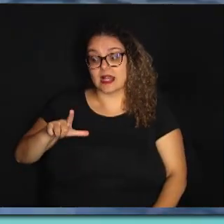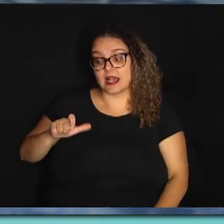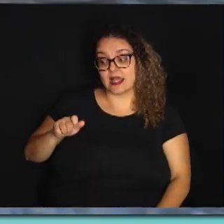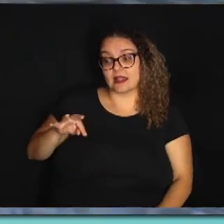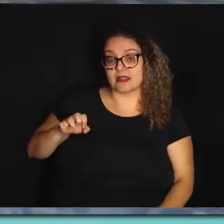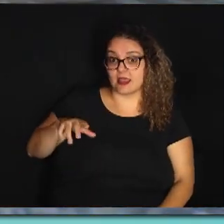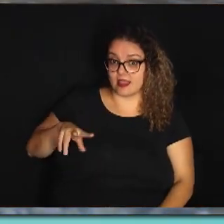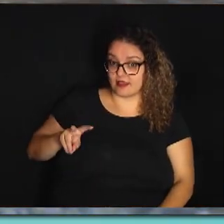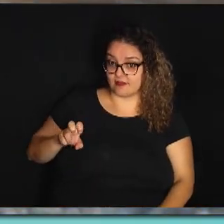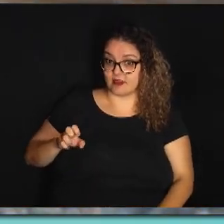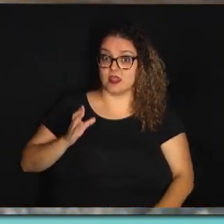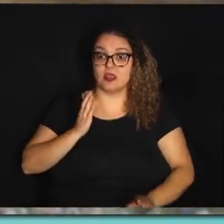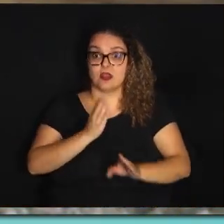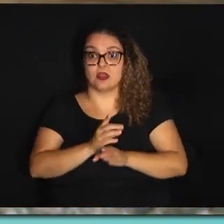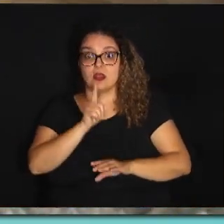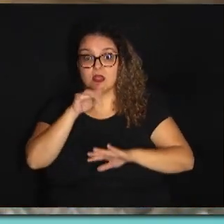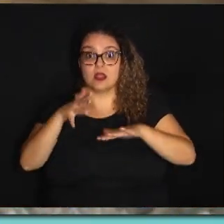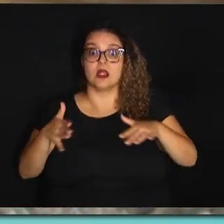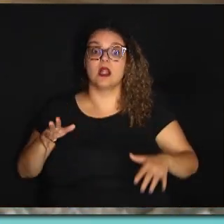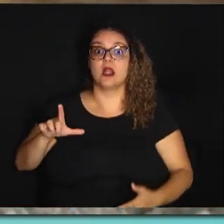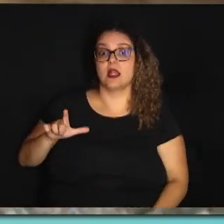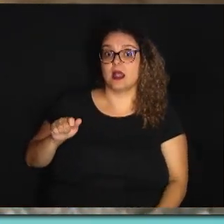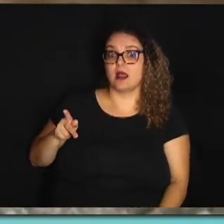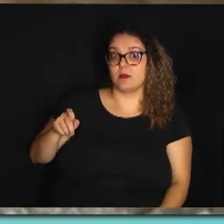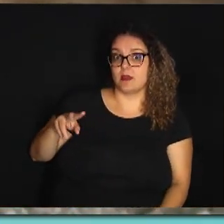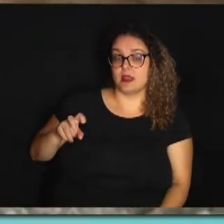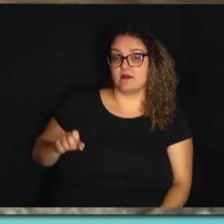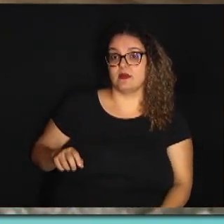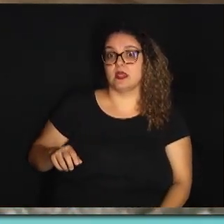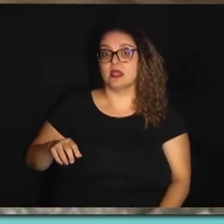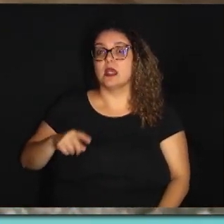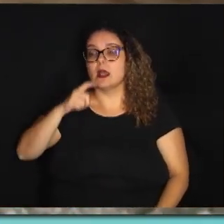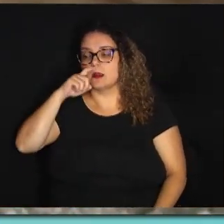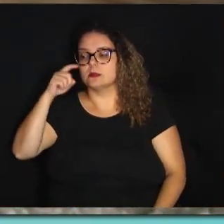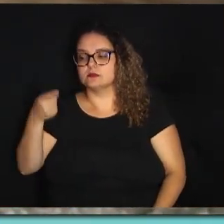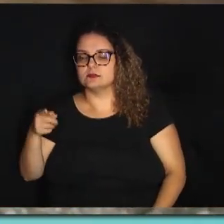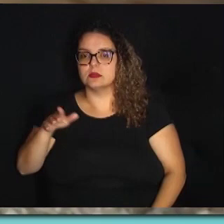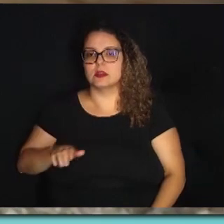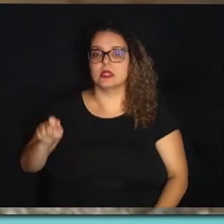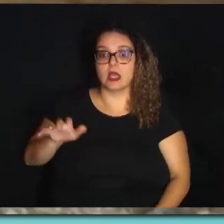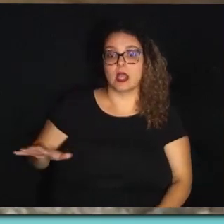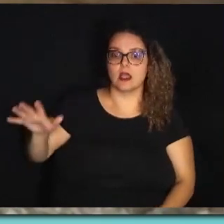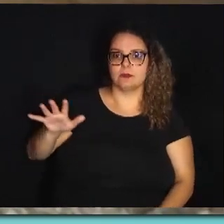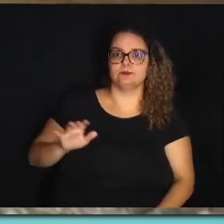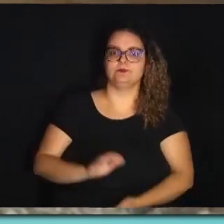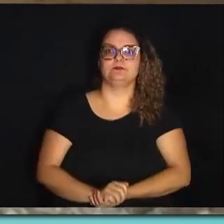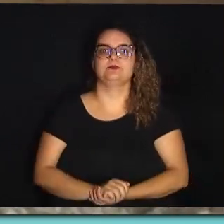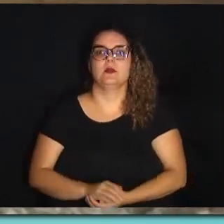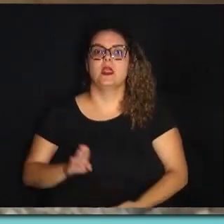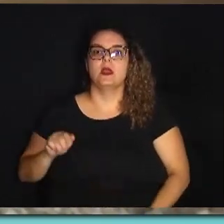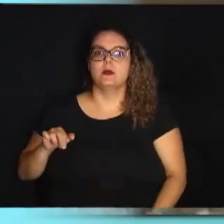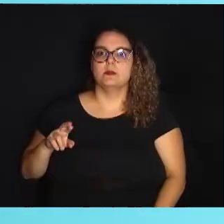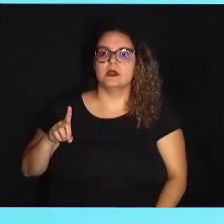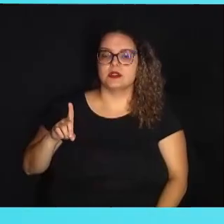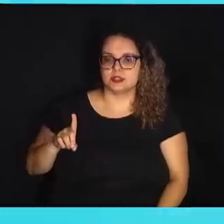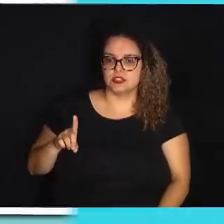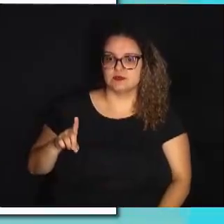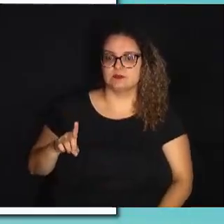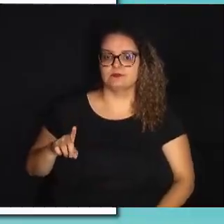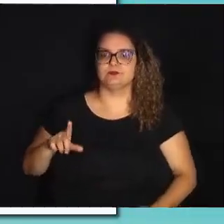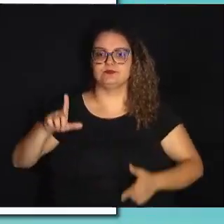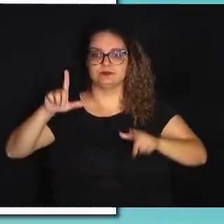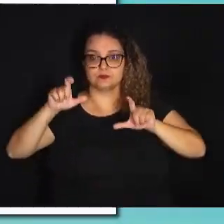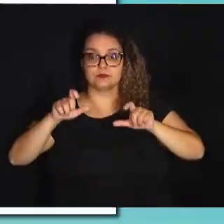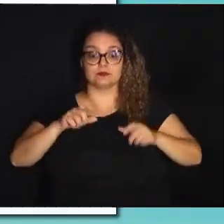Atlântico. E as morsas de Laptev, que são encontradas no Mar de Laptev, que fica entre a Rússia e a Ásia. O